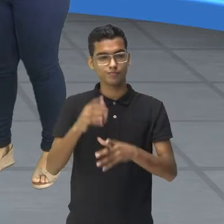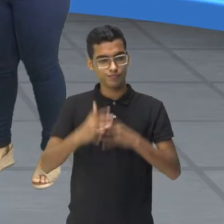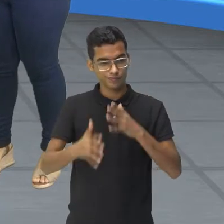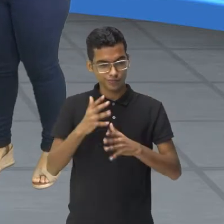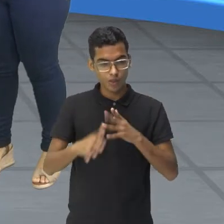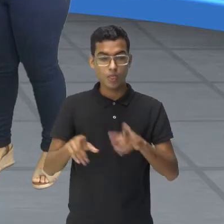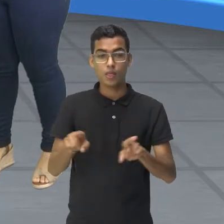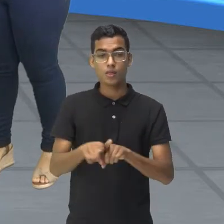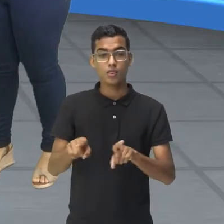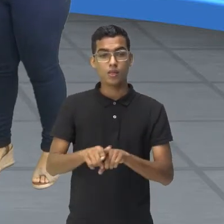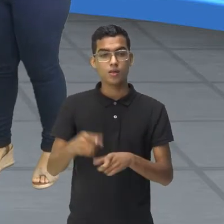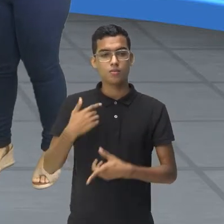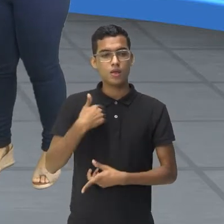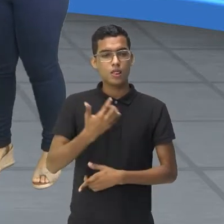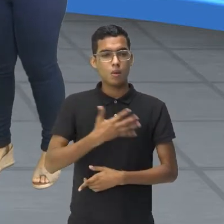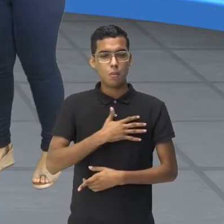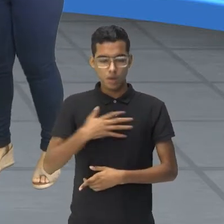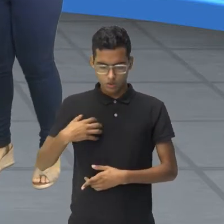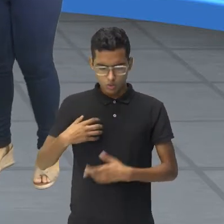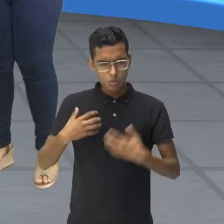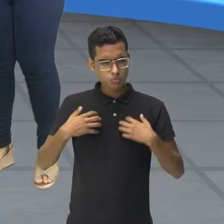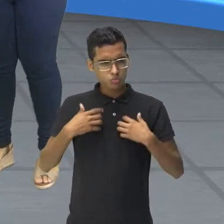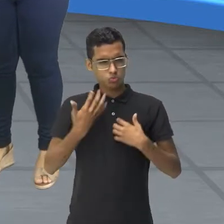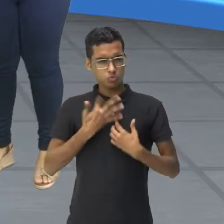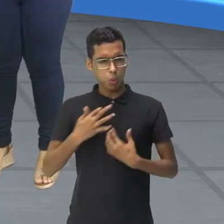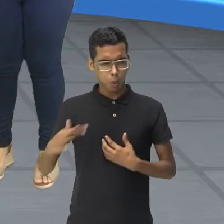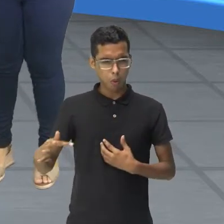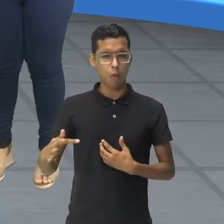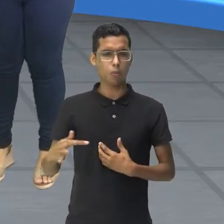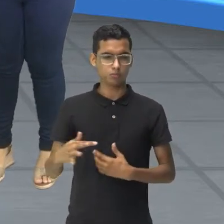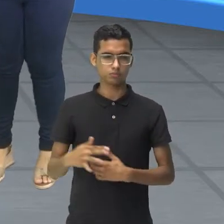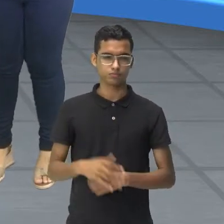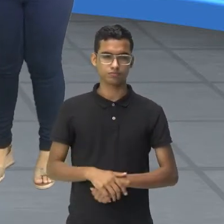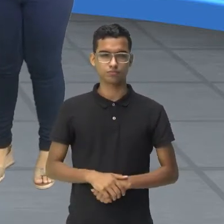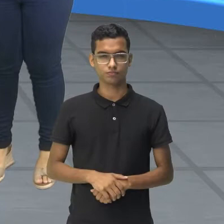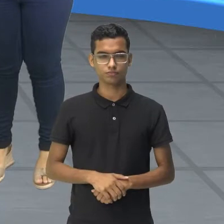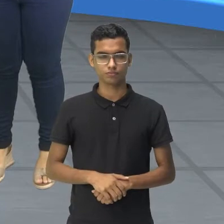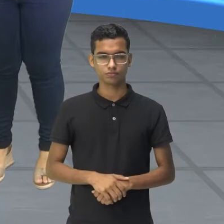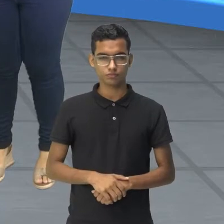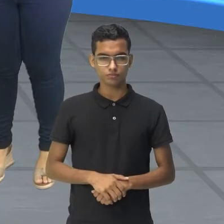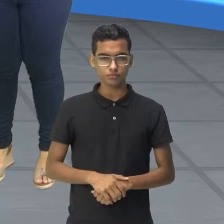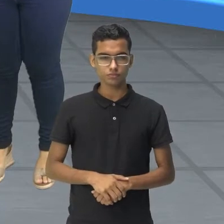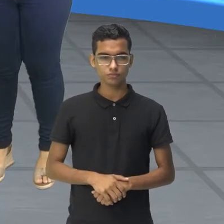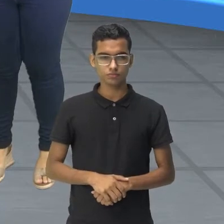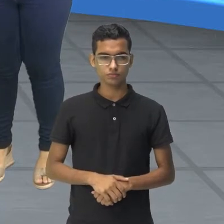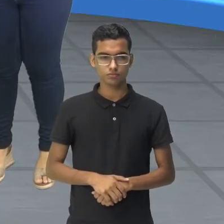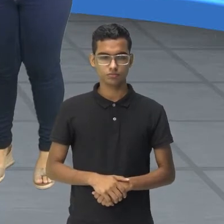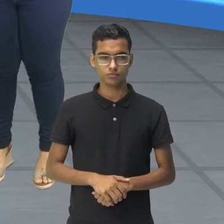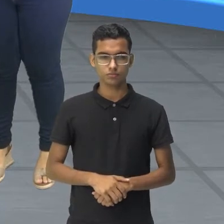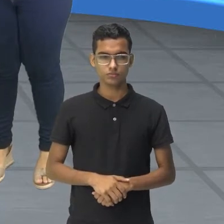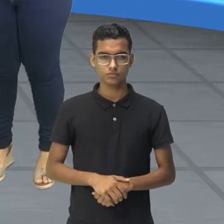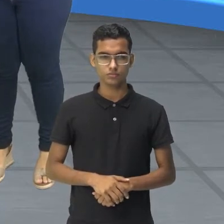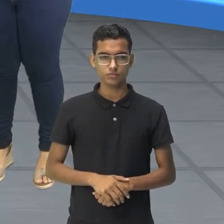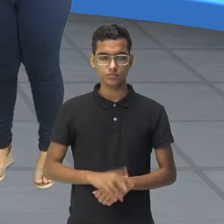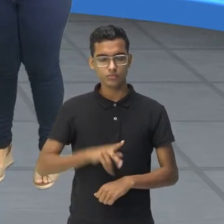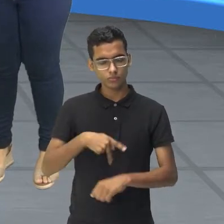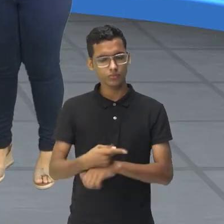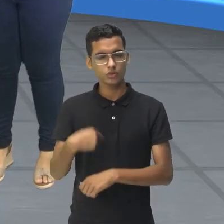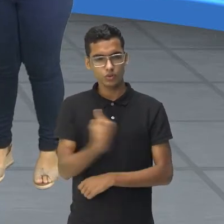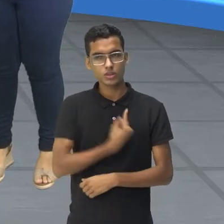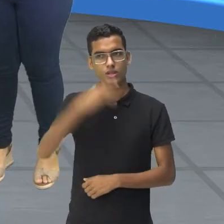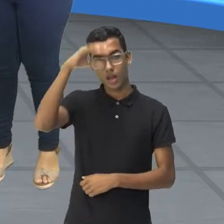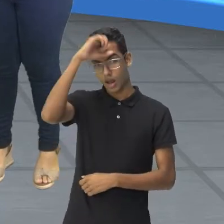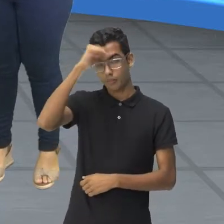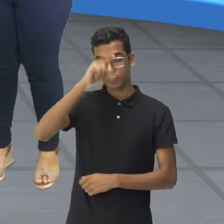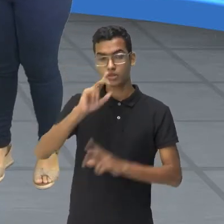de sangue para o coração e para o restante do corpo também. Vamos prosseguir. Depois desses sinais e sintomas que